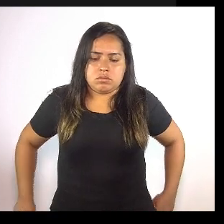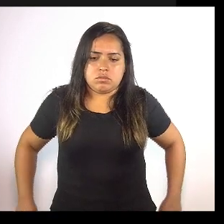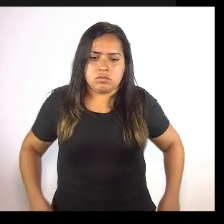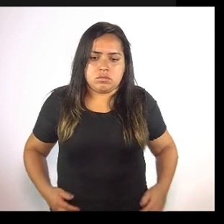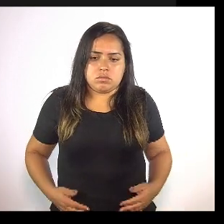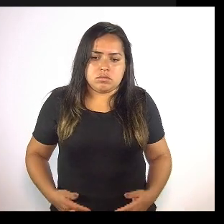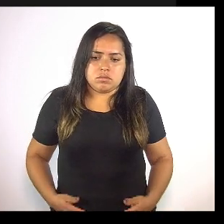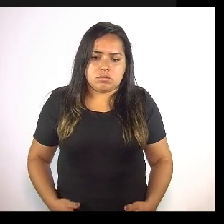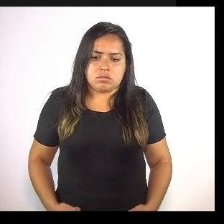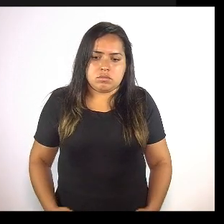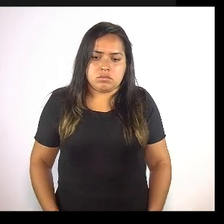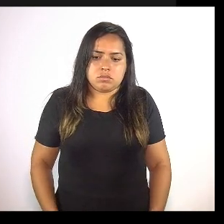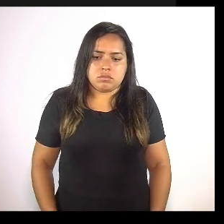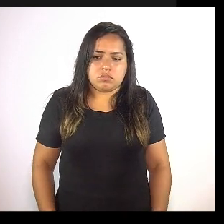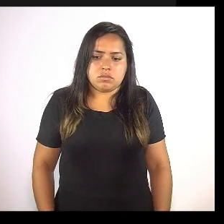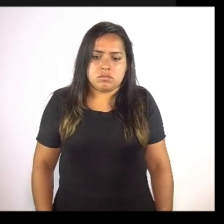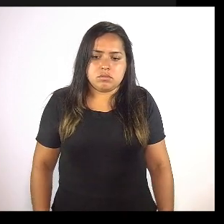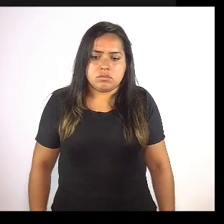Cadê?